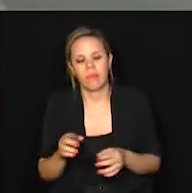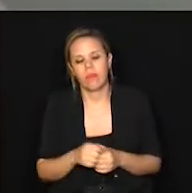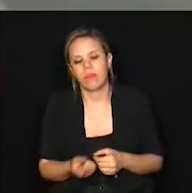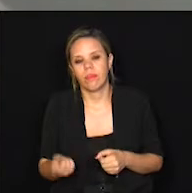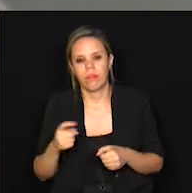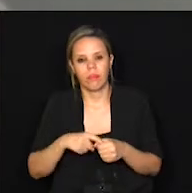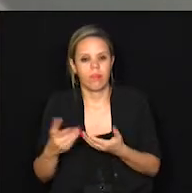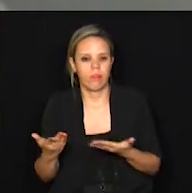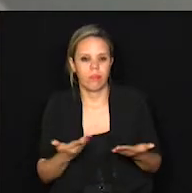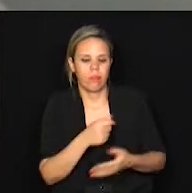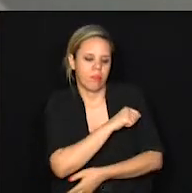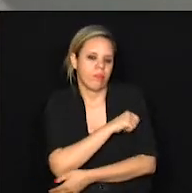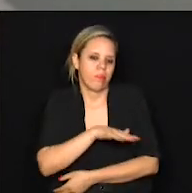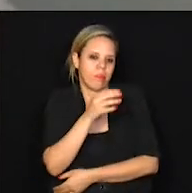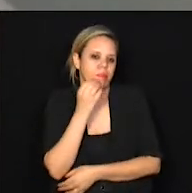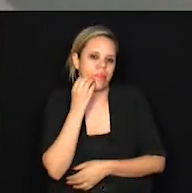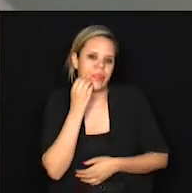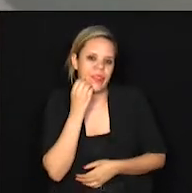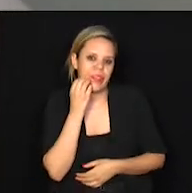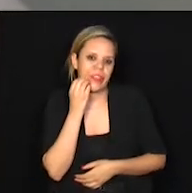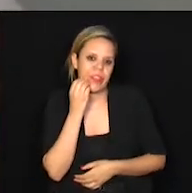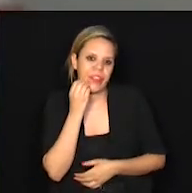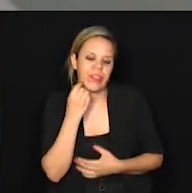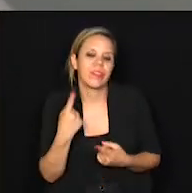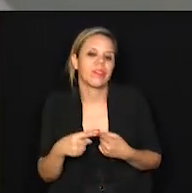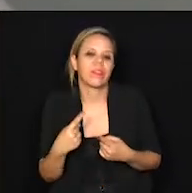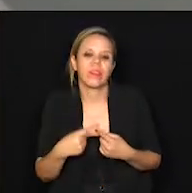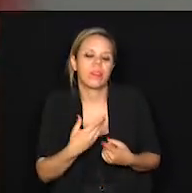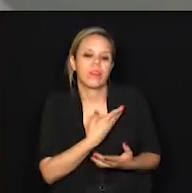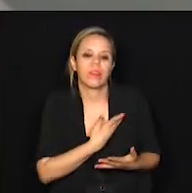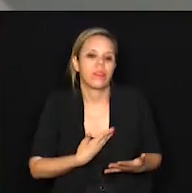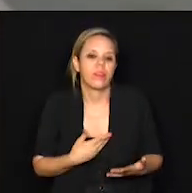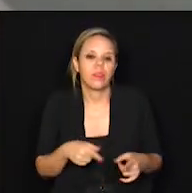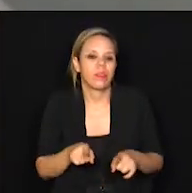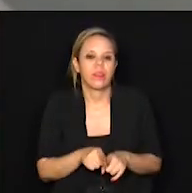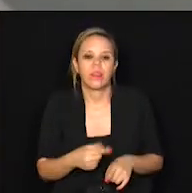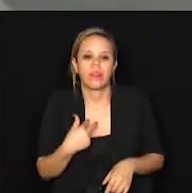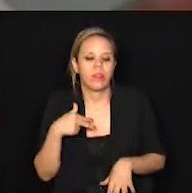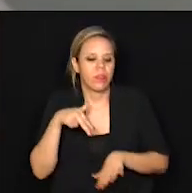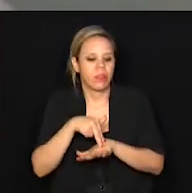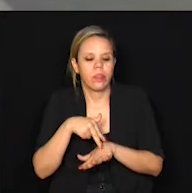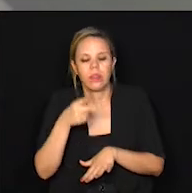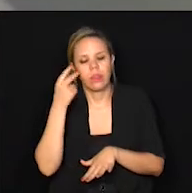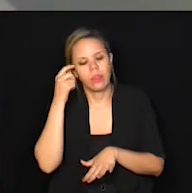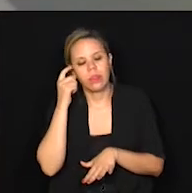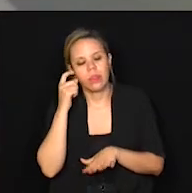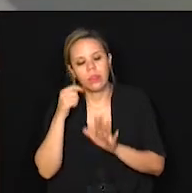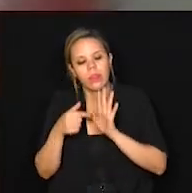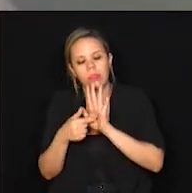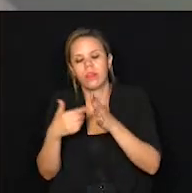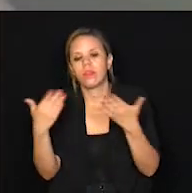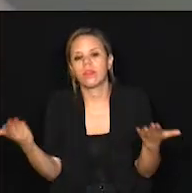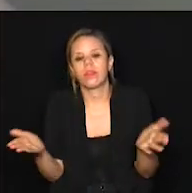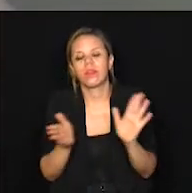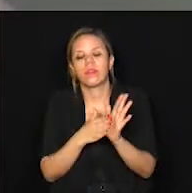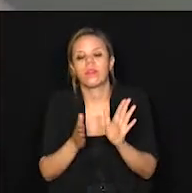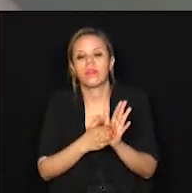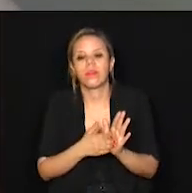que a educação ou educadores fizeram dentro da região Noroeste para dar um suporte